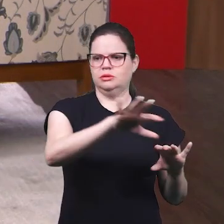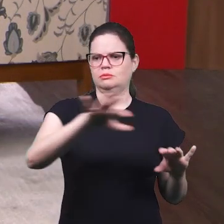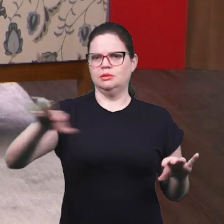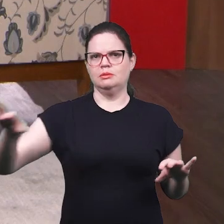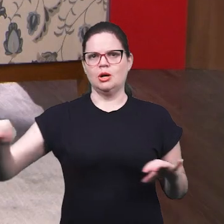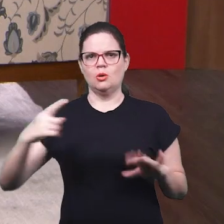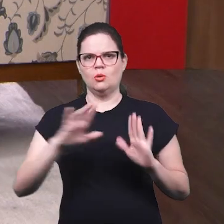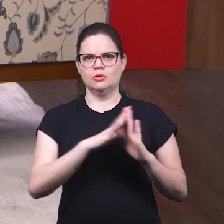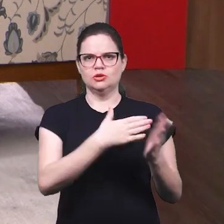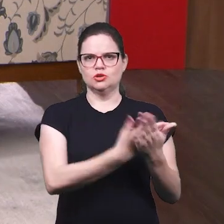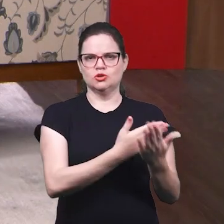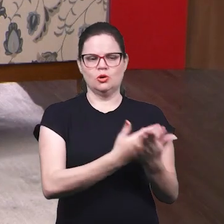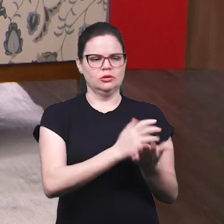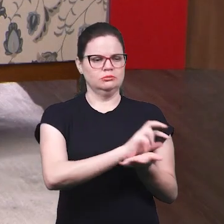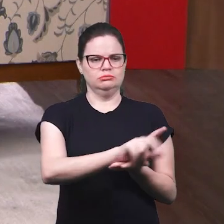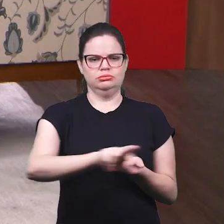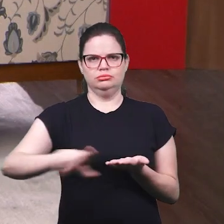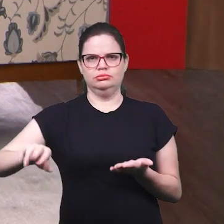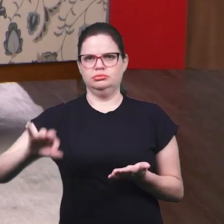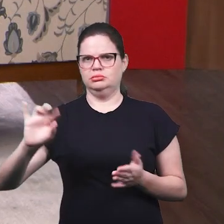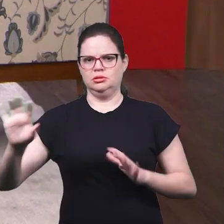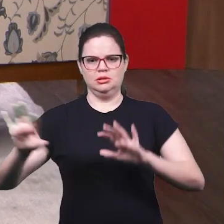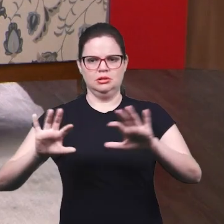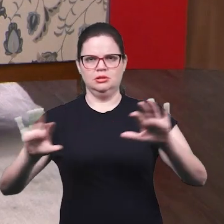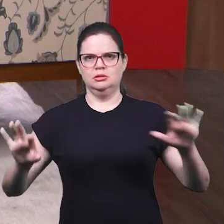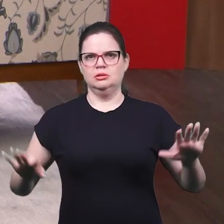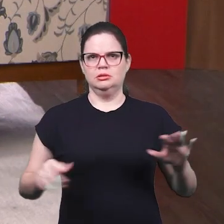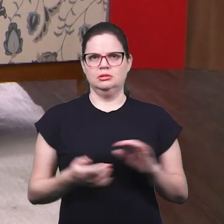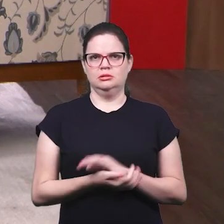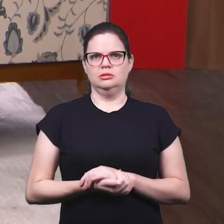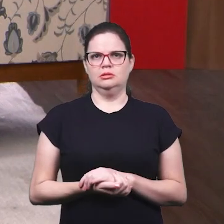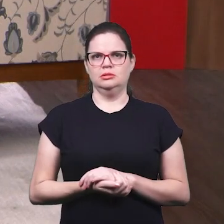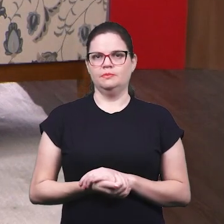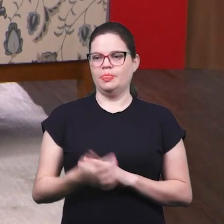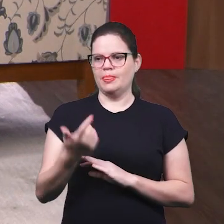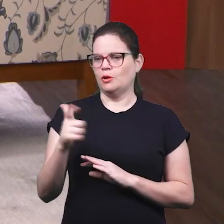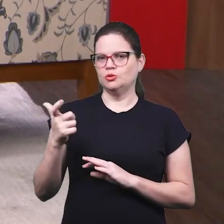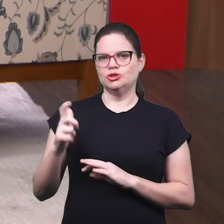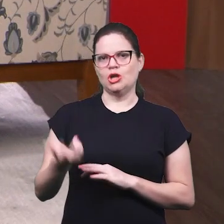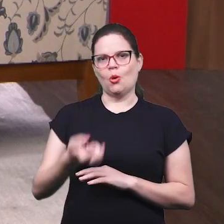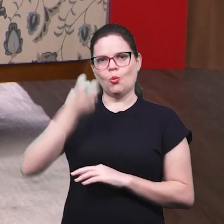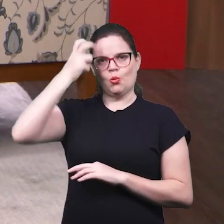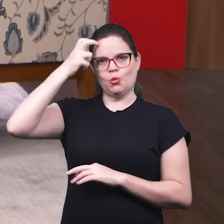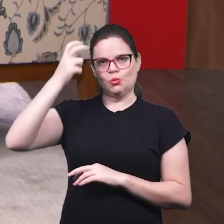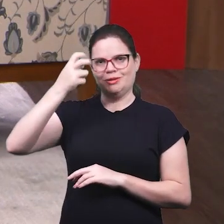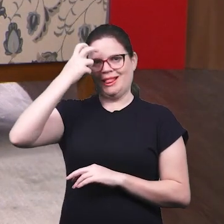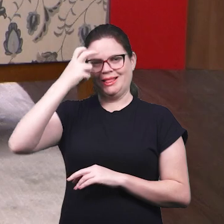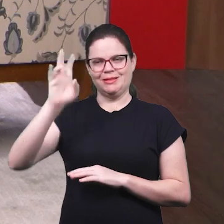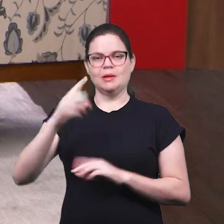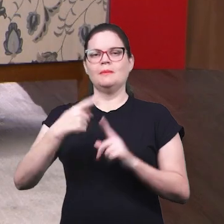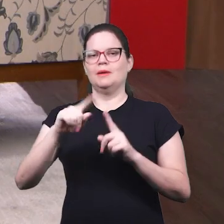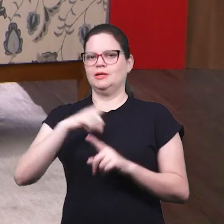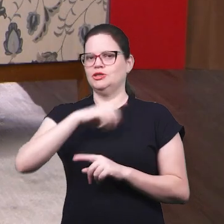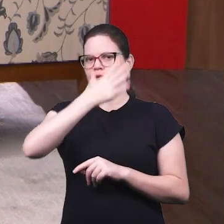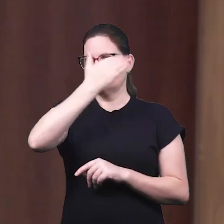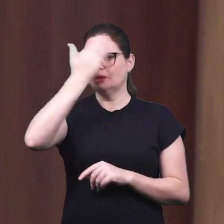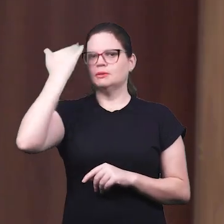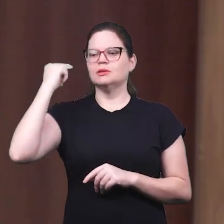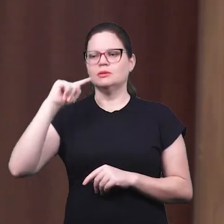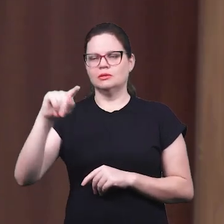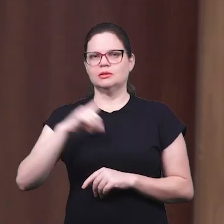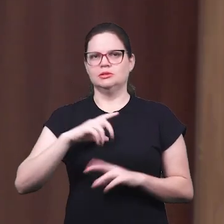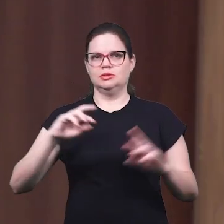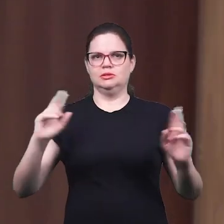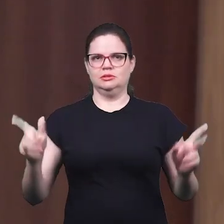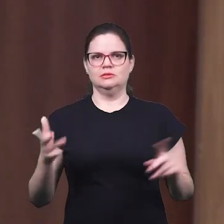num colégio É diferente. diferente. Você vê, ele não tinha cultura, mas tinha sabedoria. Sim. Que existe uma diferença muito grande, né?